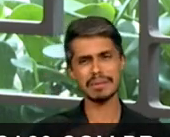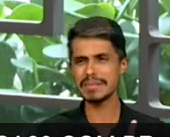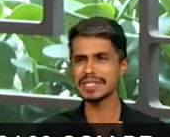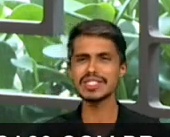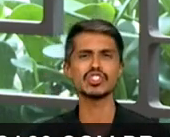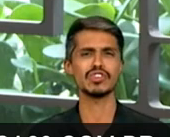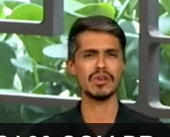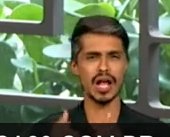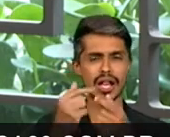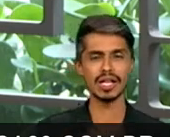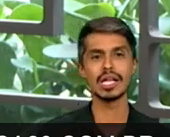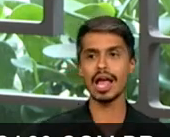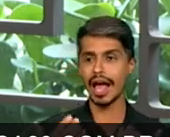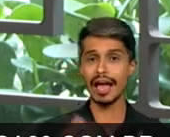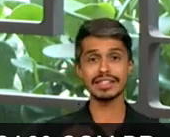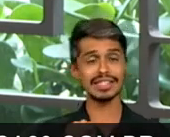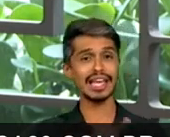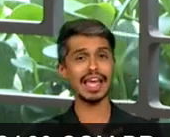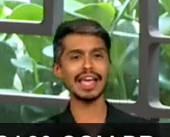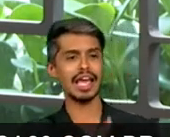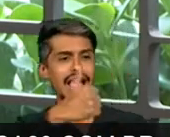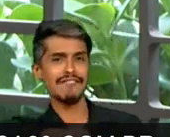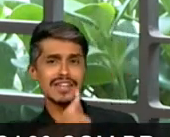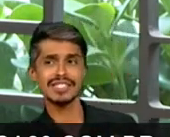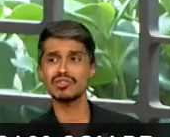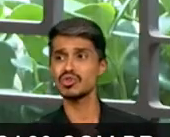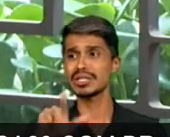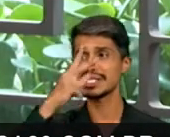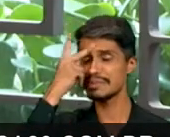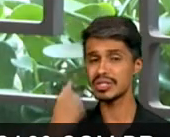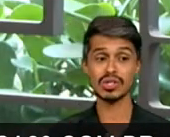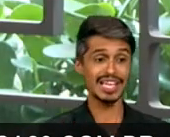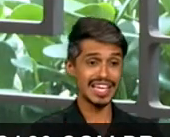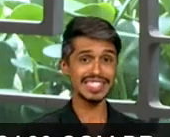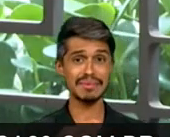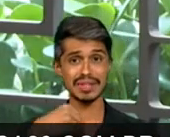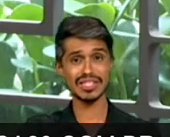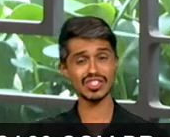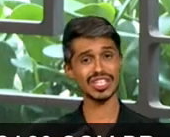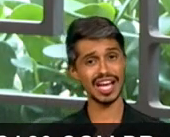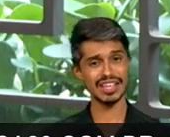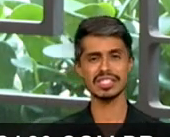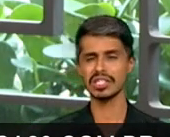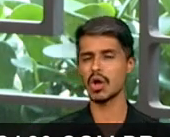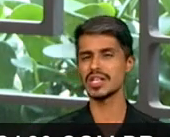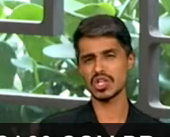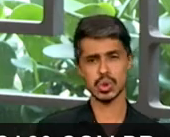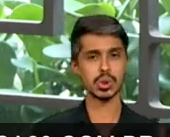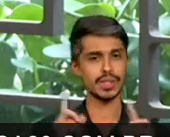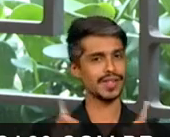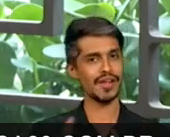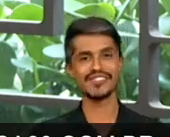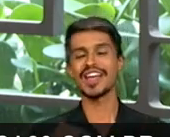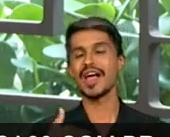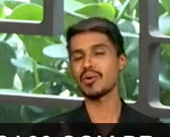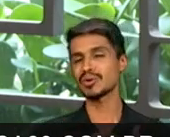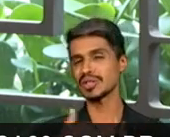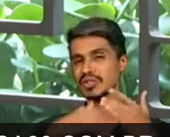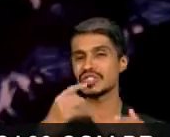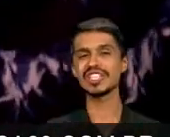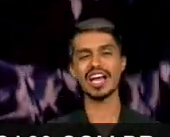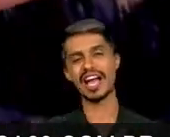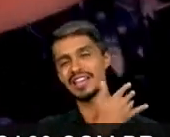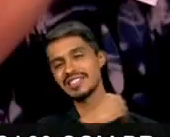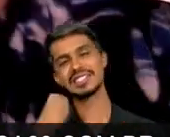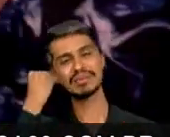você tem a avaliação das outras pessoas, recebe na sua casa. E isso não é uma questão passageira. É um crescimento sustentado de muitos